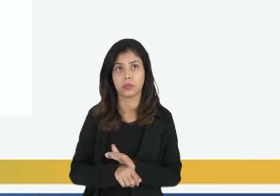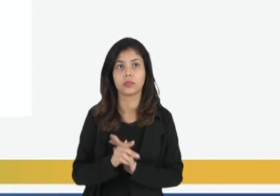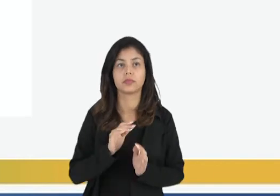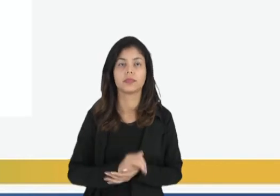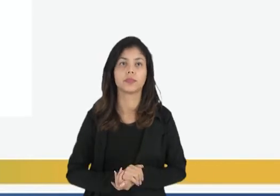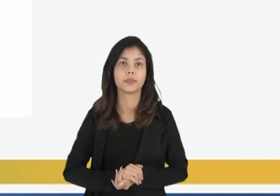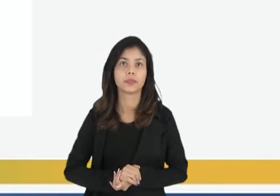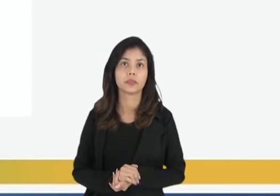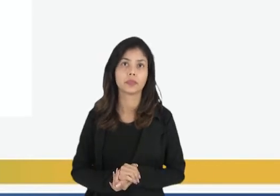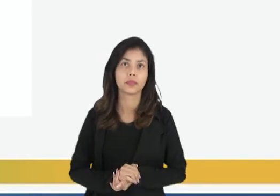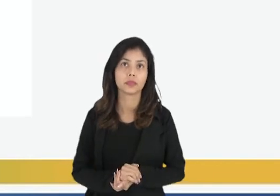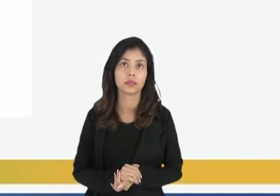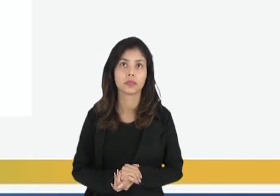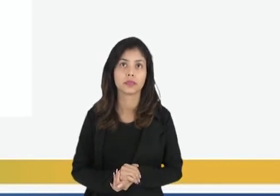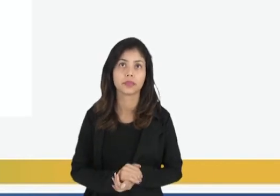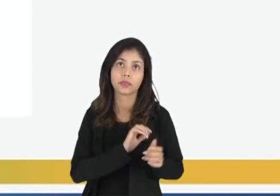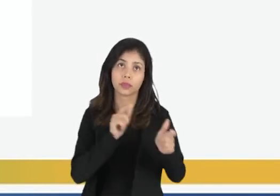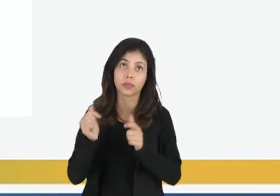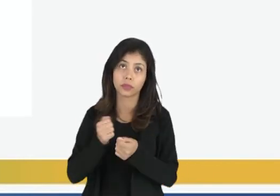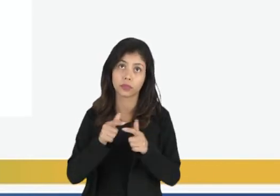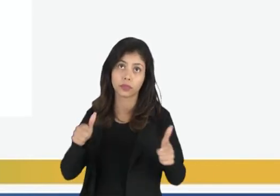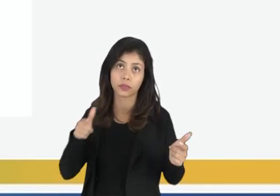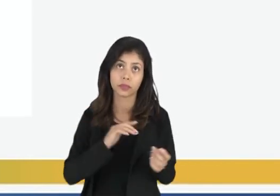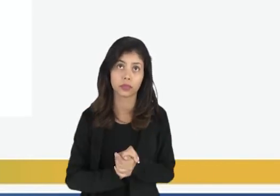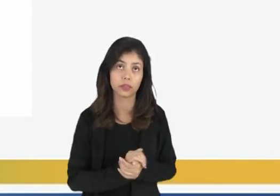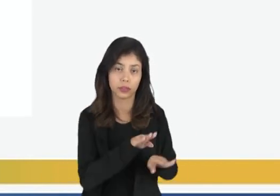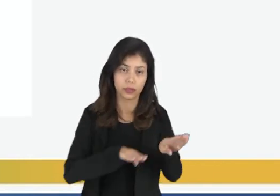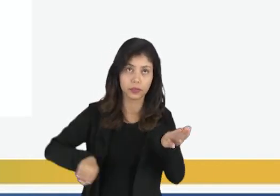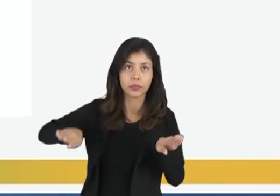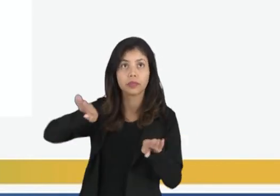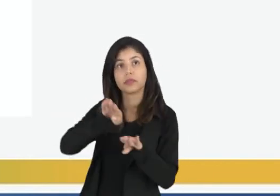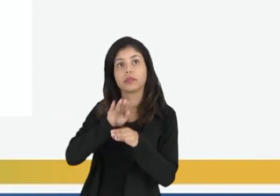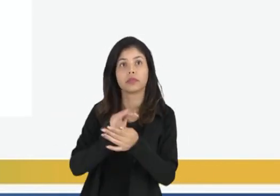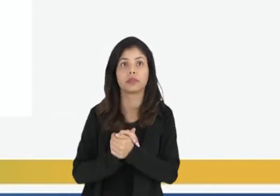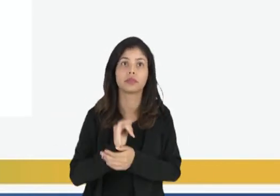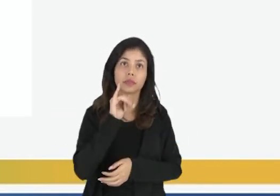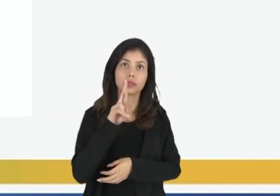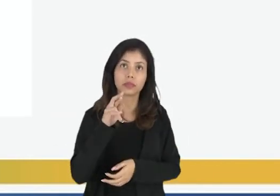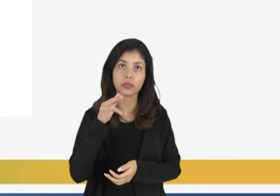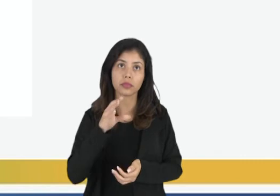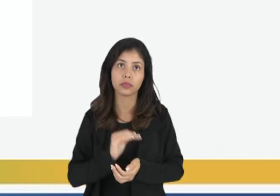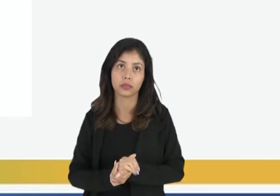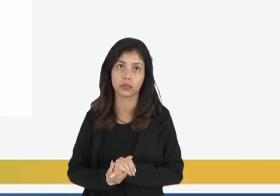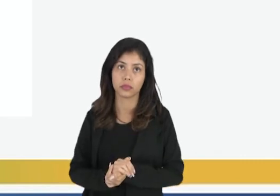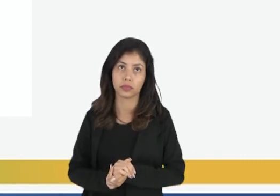logo. E aí, áreas com demanda por formação superior, informática,